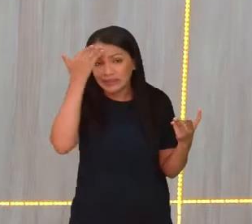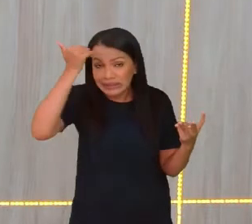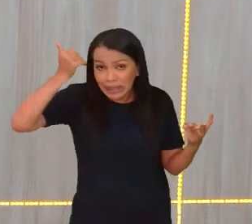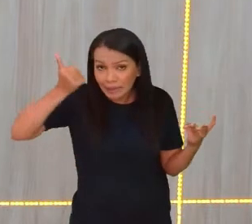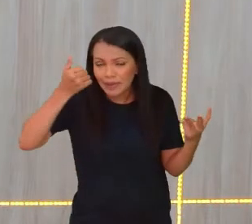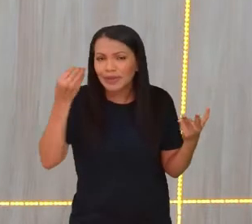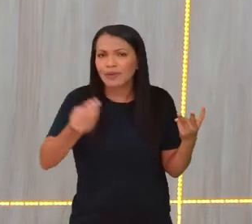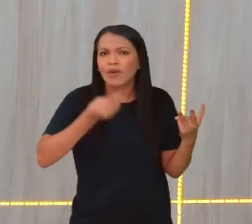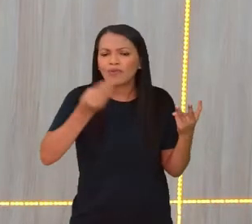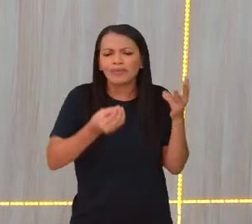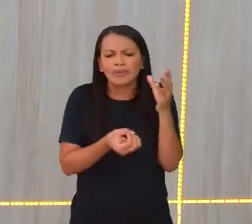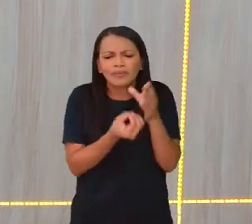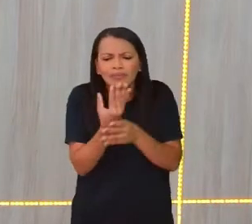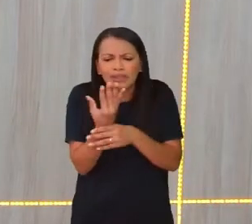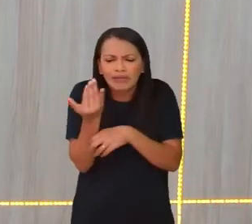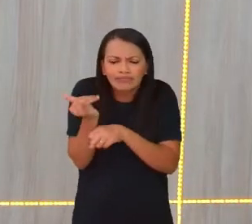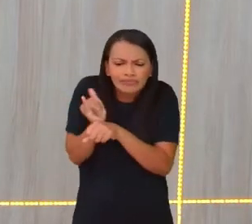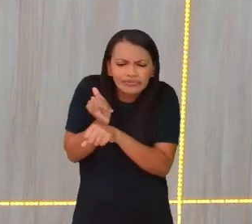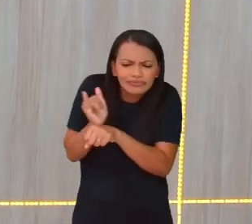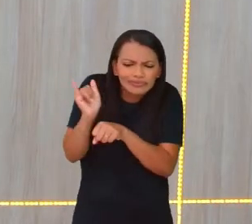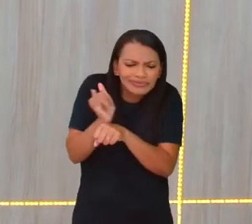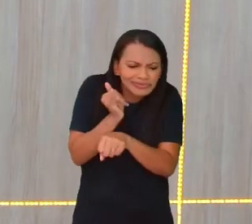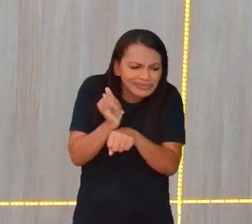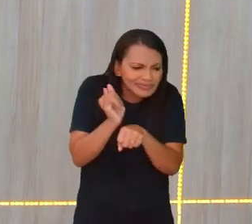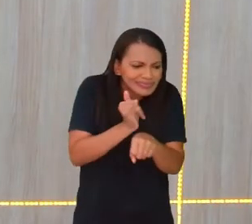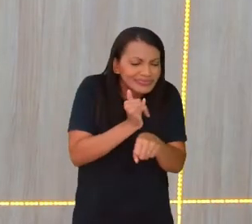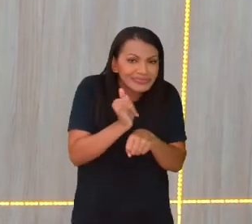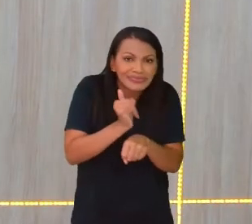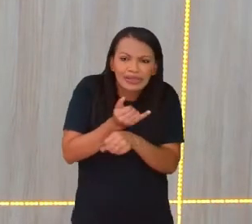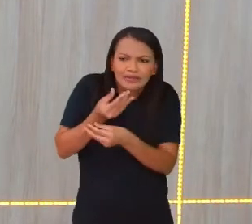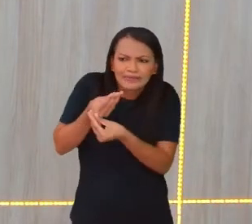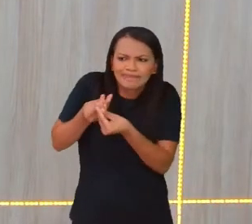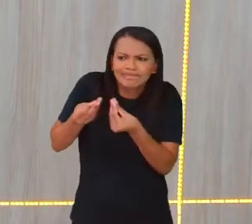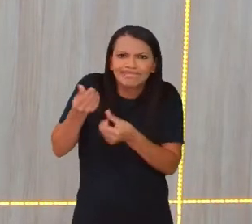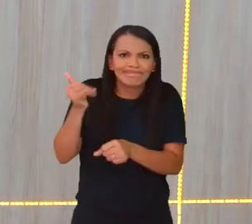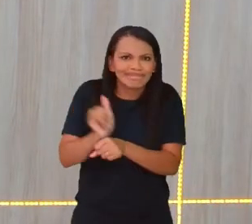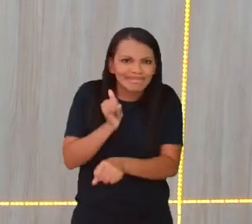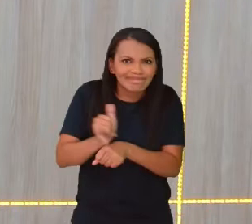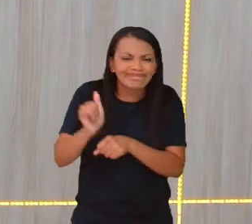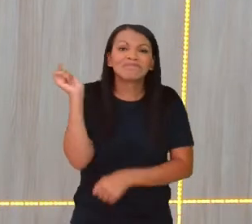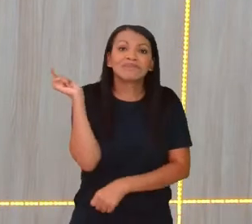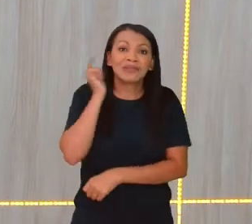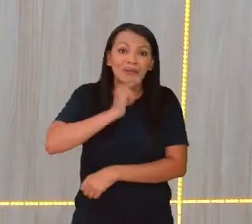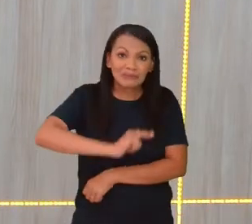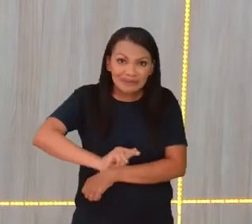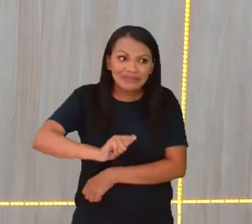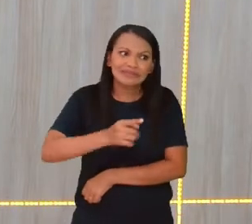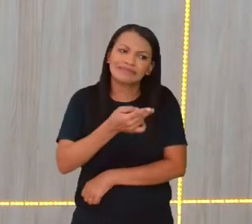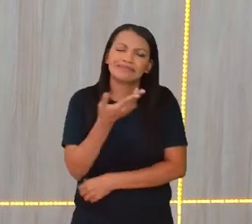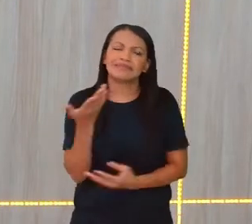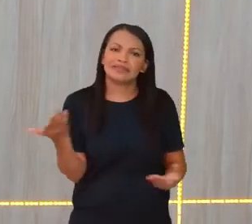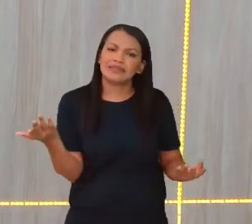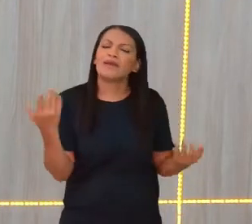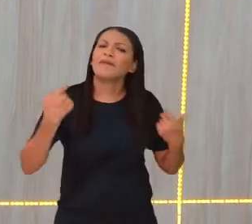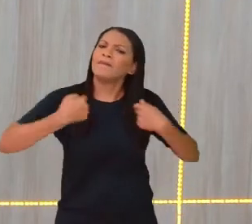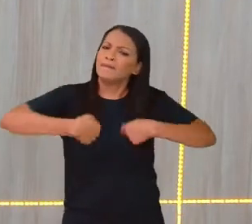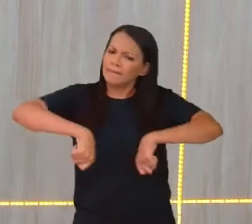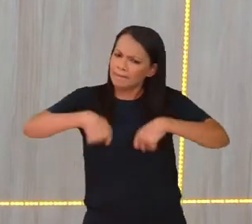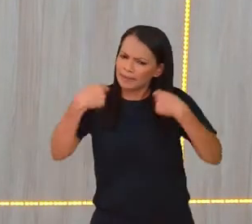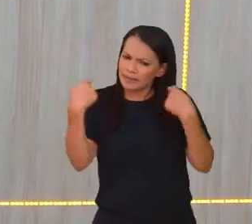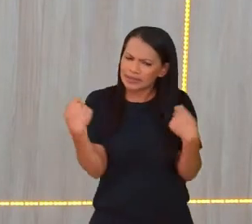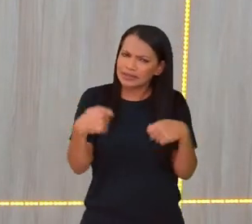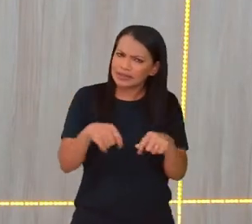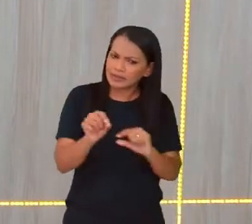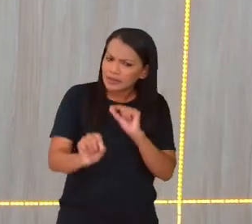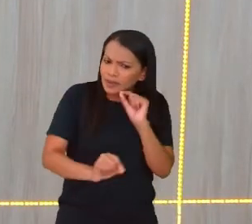de criar táticas ali para poder vencer o seu adversário, né? Então, precisa